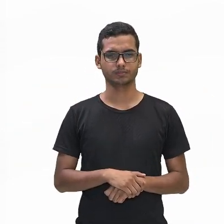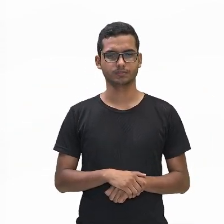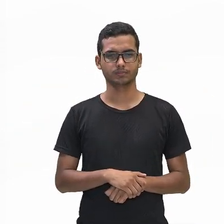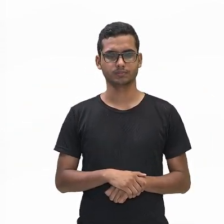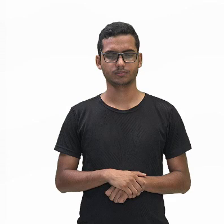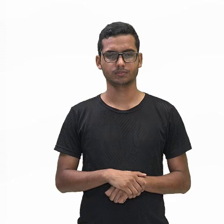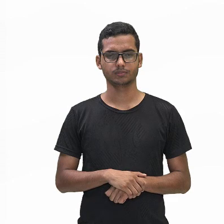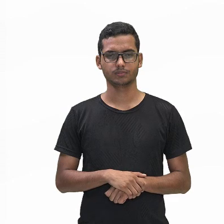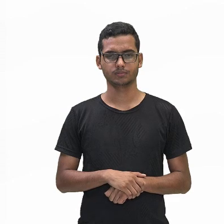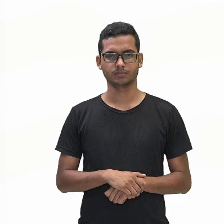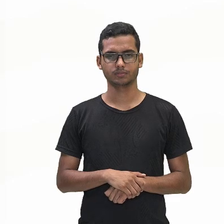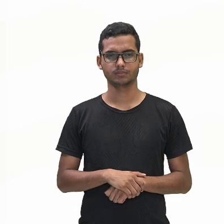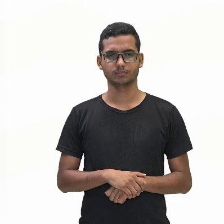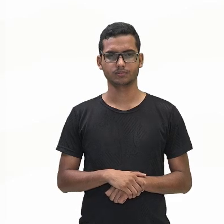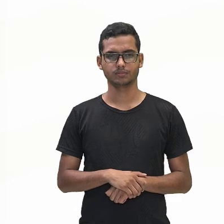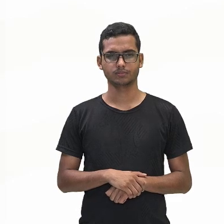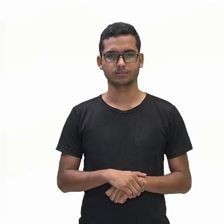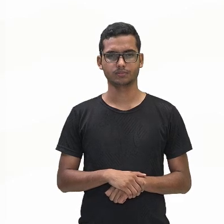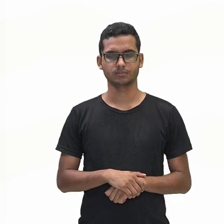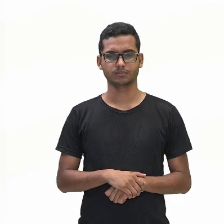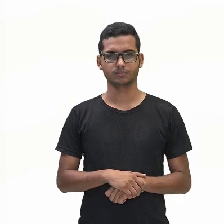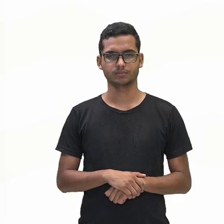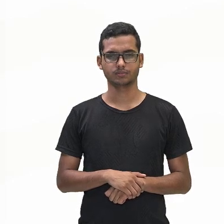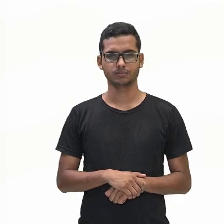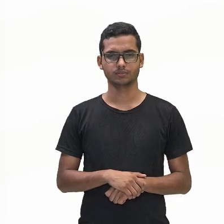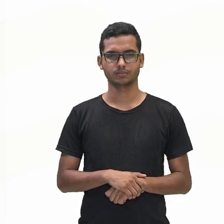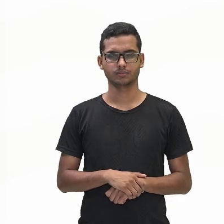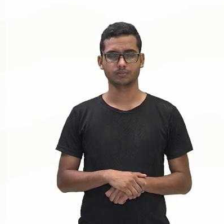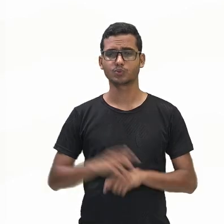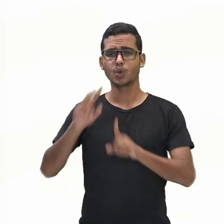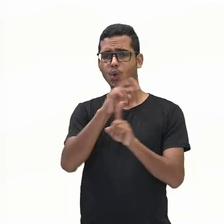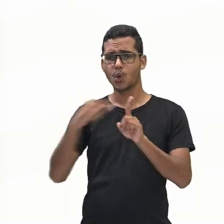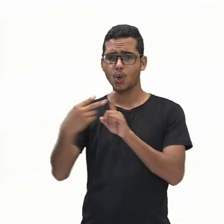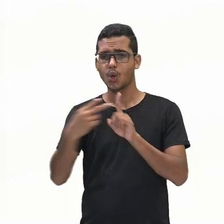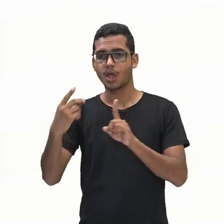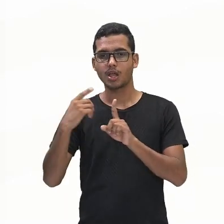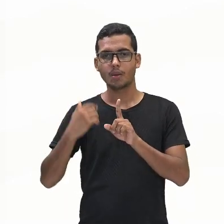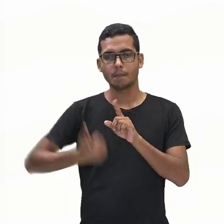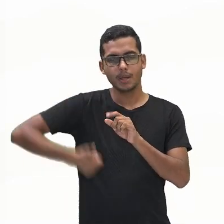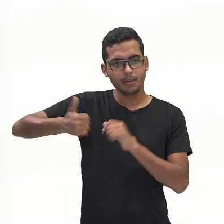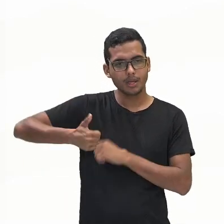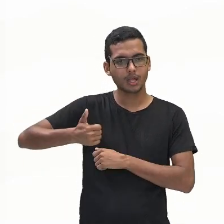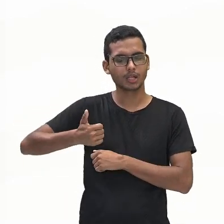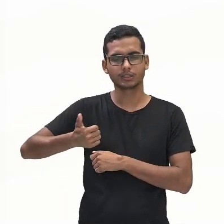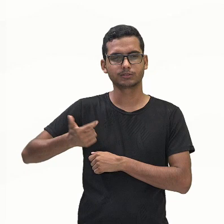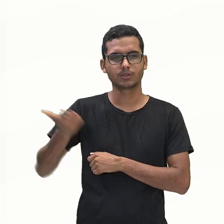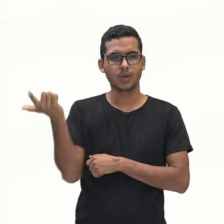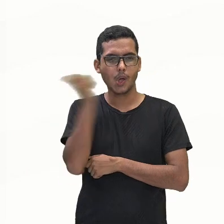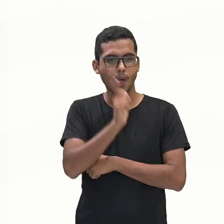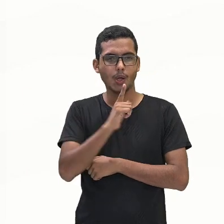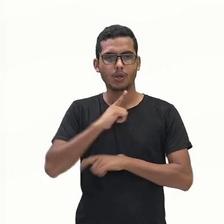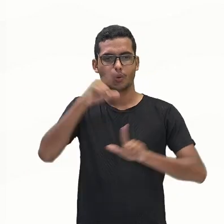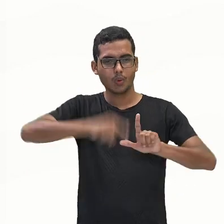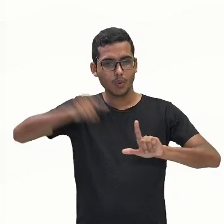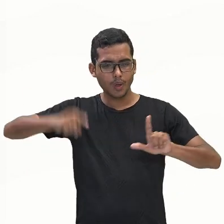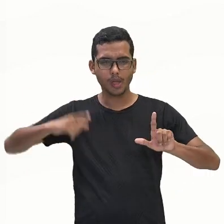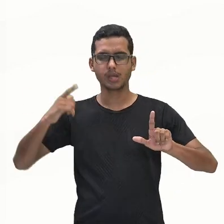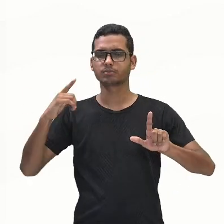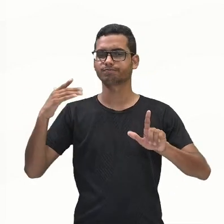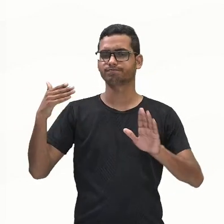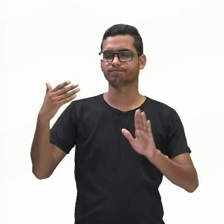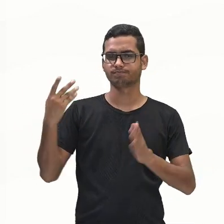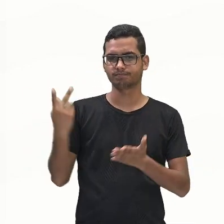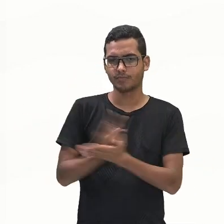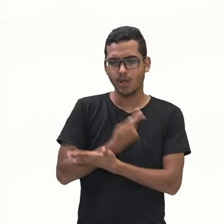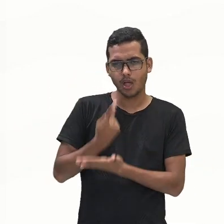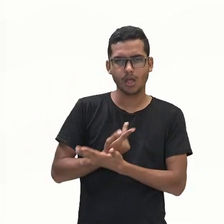perdendo aí o contato com a sua visão original, né? E o índice de falha, que é o que vai acontecer,